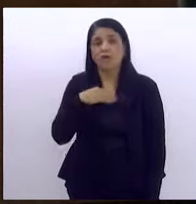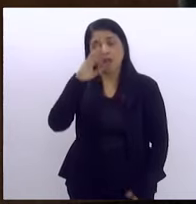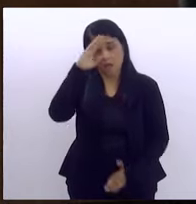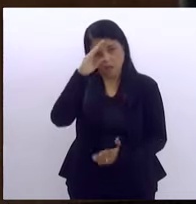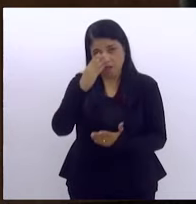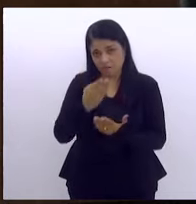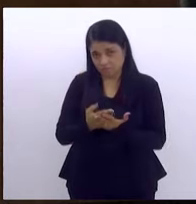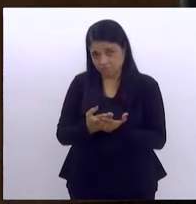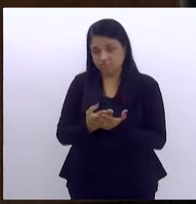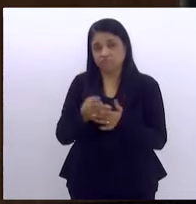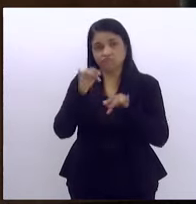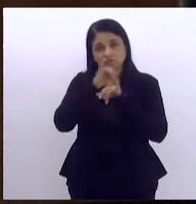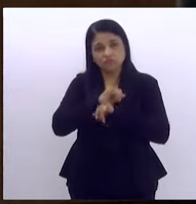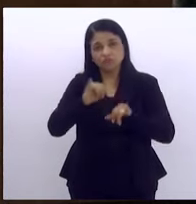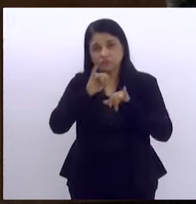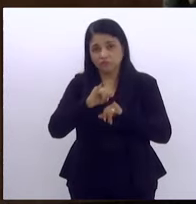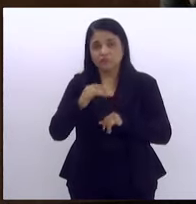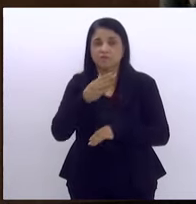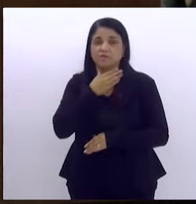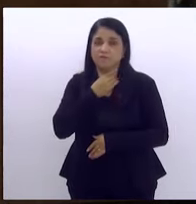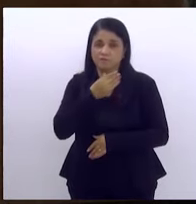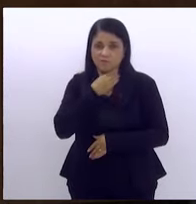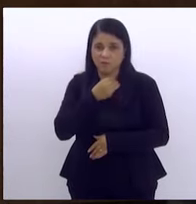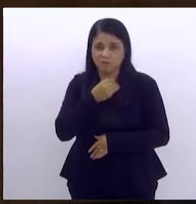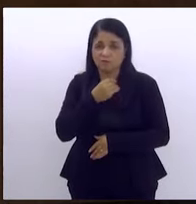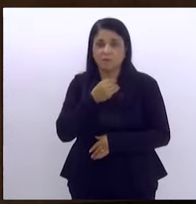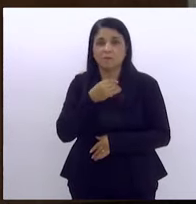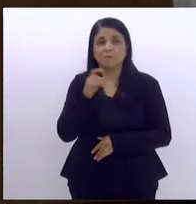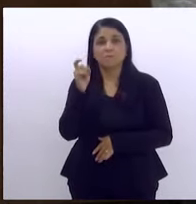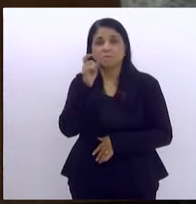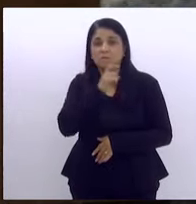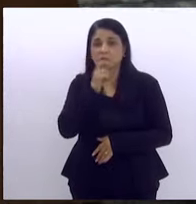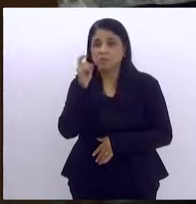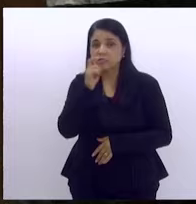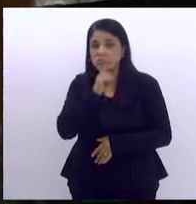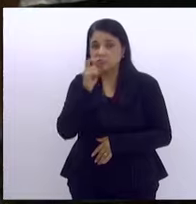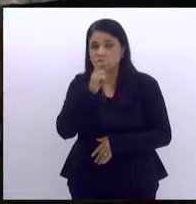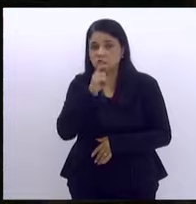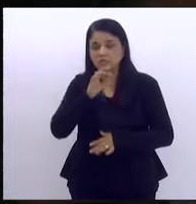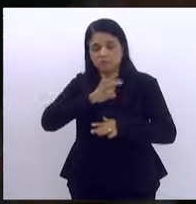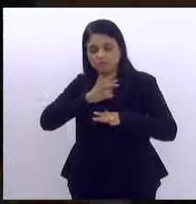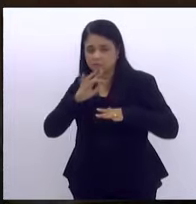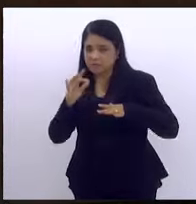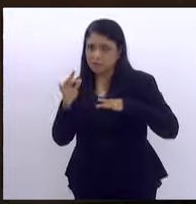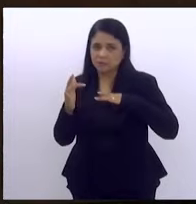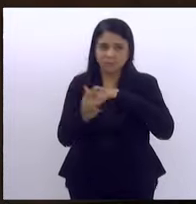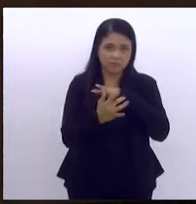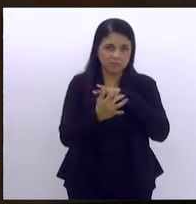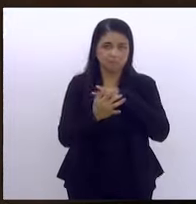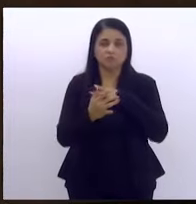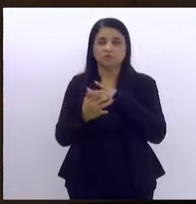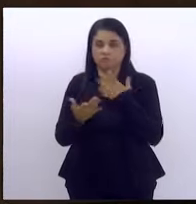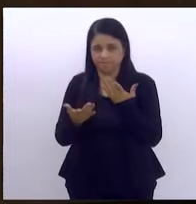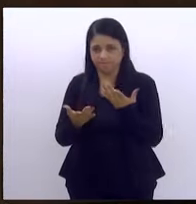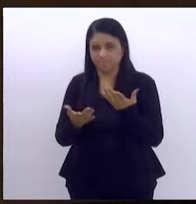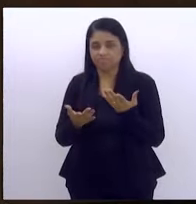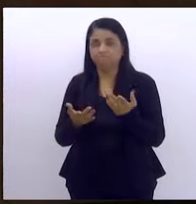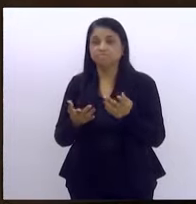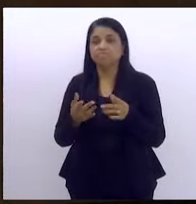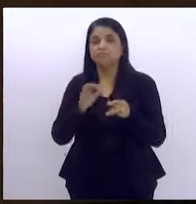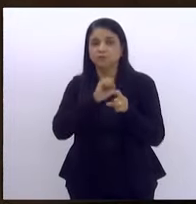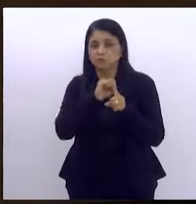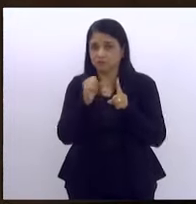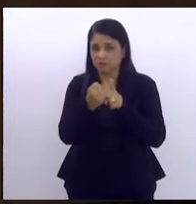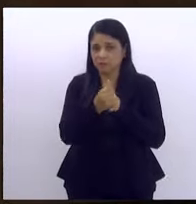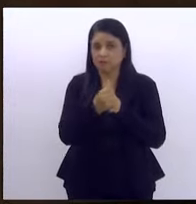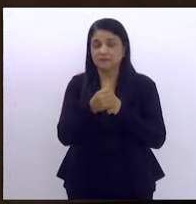notícias falsas, em veiculação de mentiras que são veiculadas através das redes sociais. 70%, ou